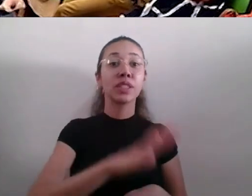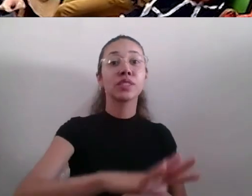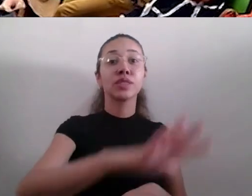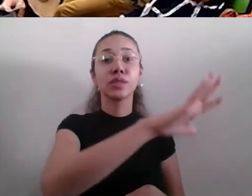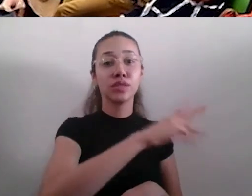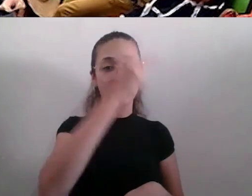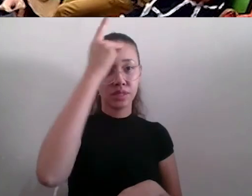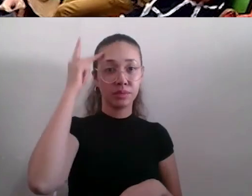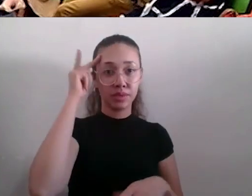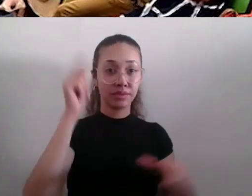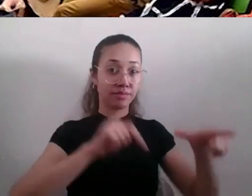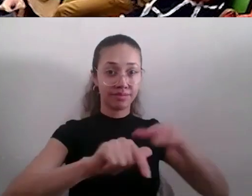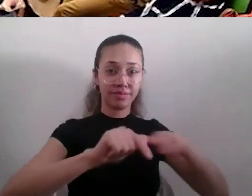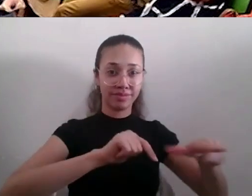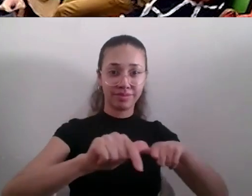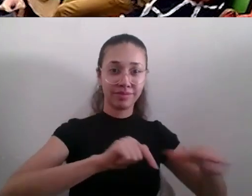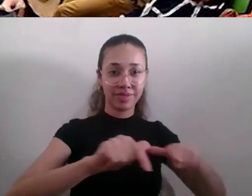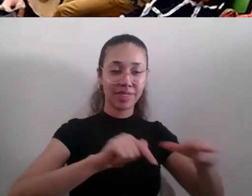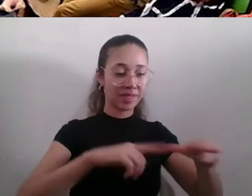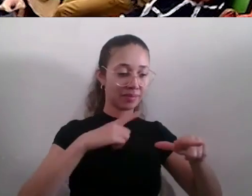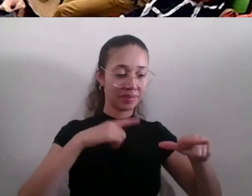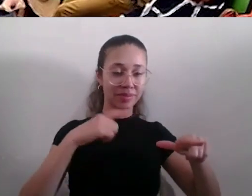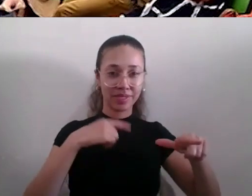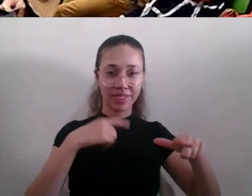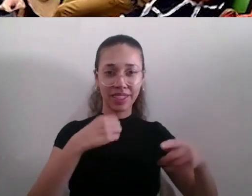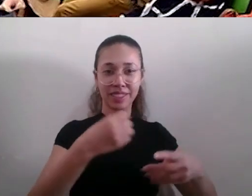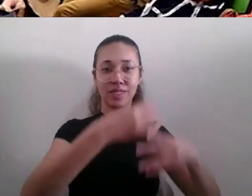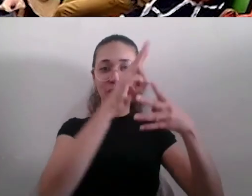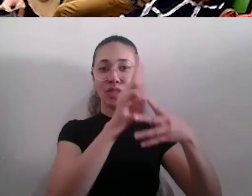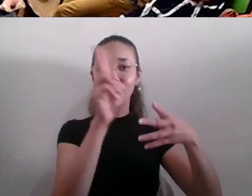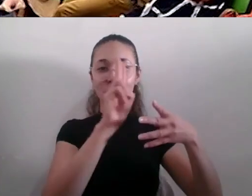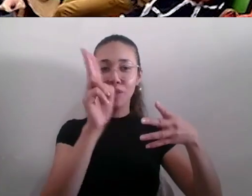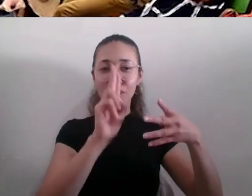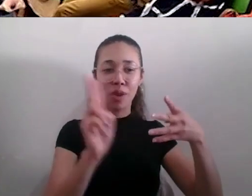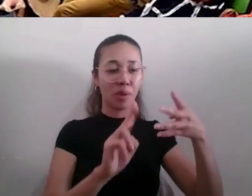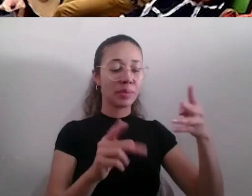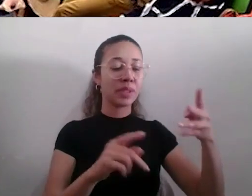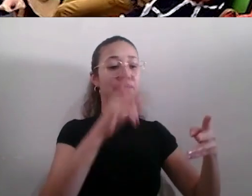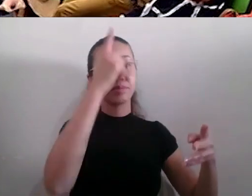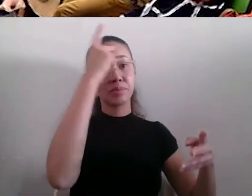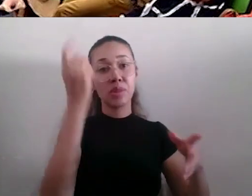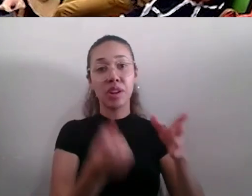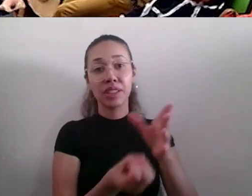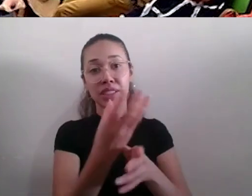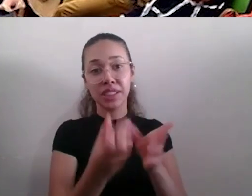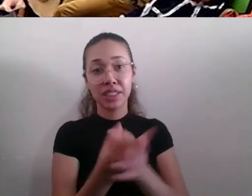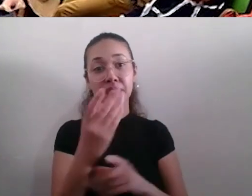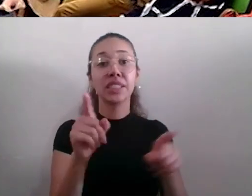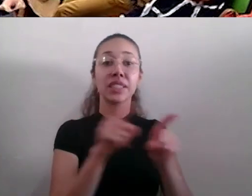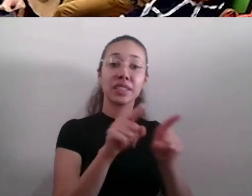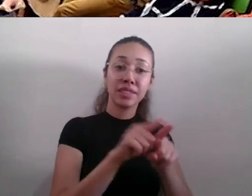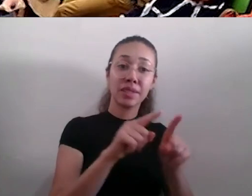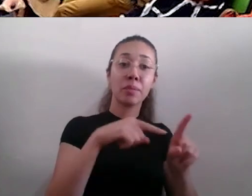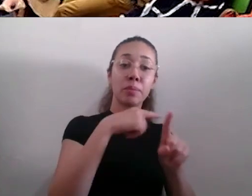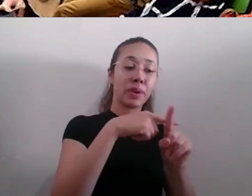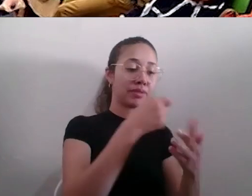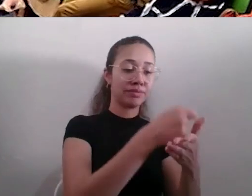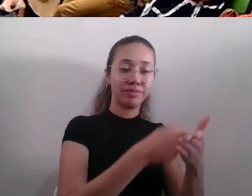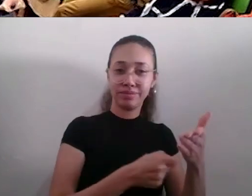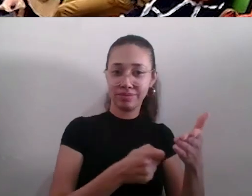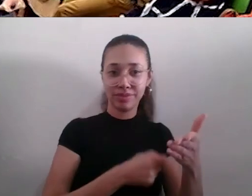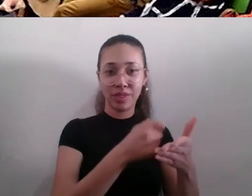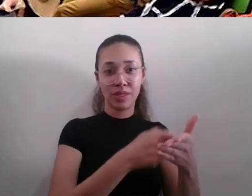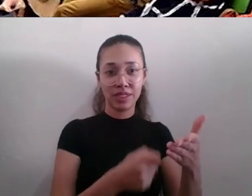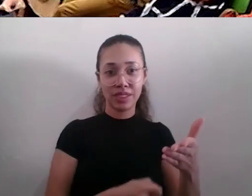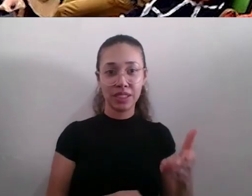lê nos créditos, a gente chama de produtoras, mas são roteiristas também. Mas quando eu falo